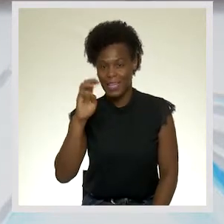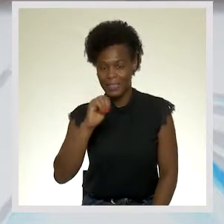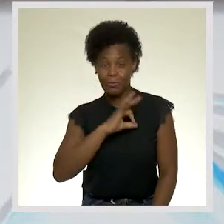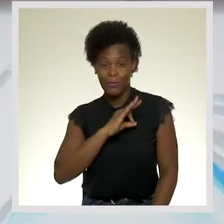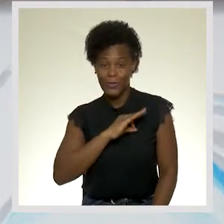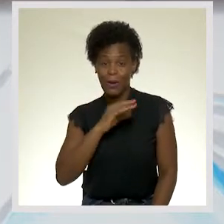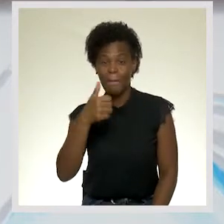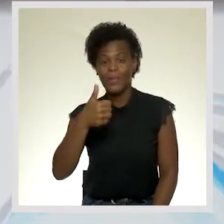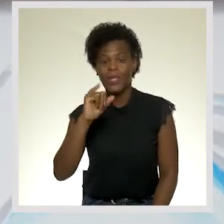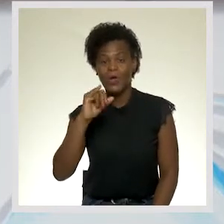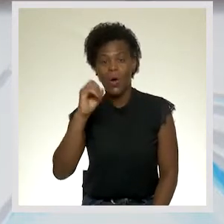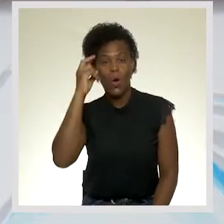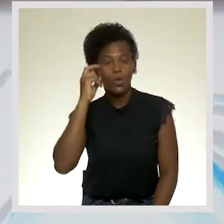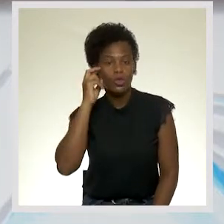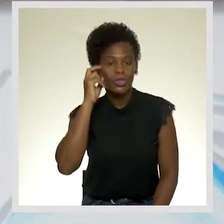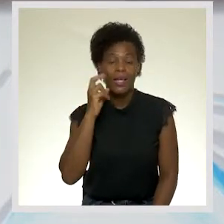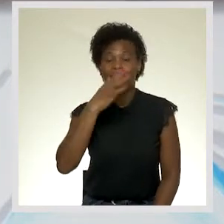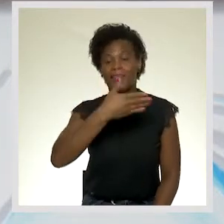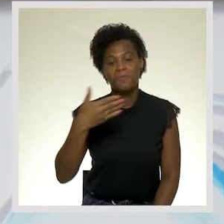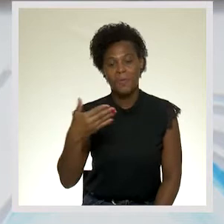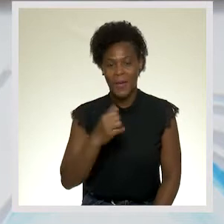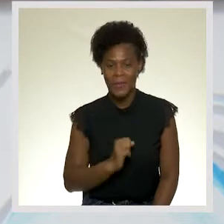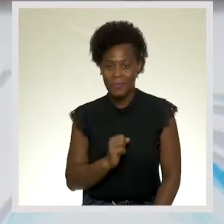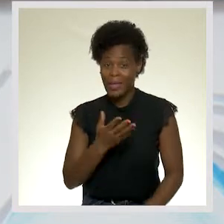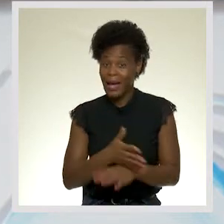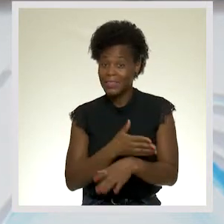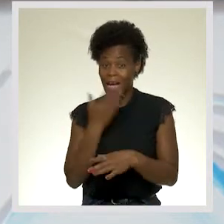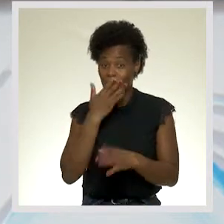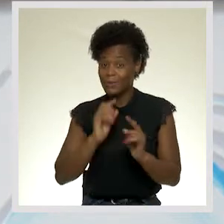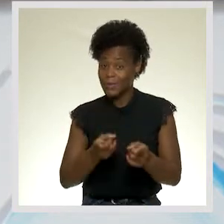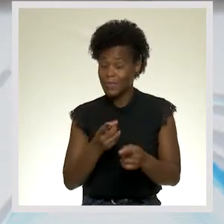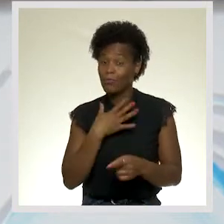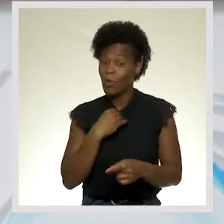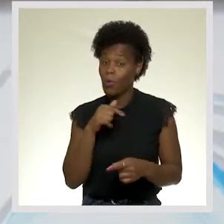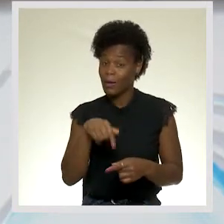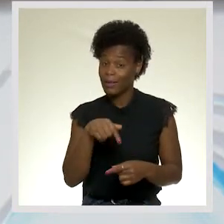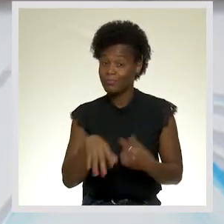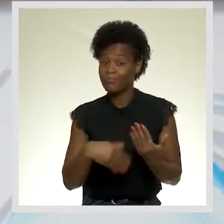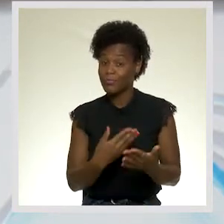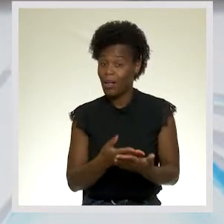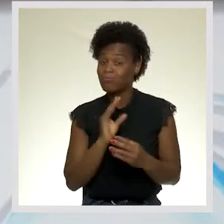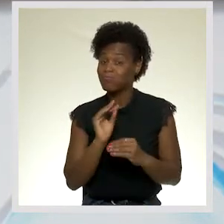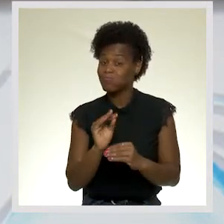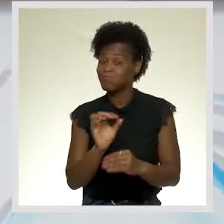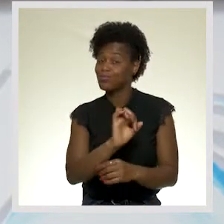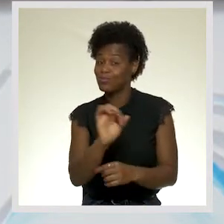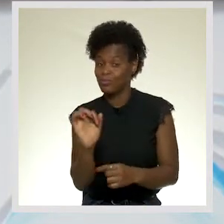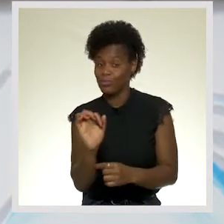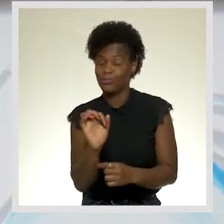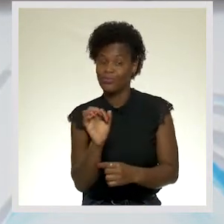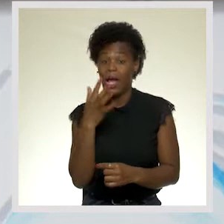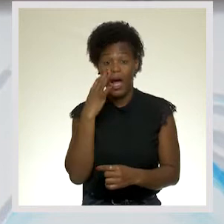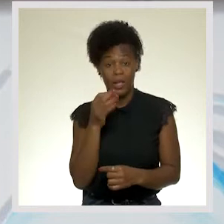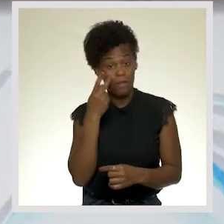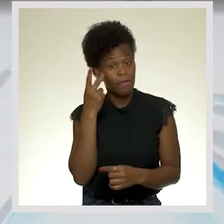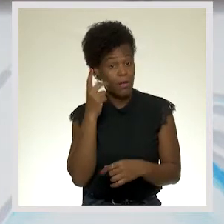Biologia, 11º ano. Antes de iniciar a nossa aula, gostaria de deixar aqui um pequeno conselho. Ainda vivemos